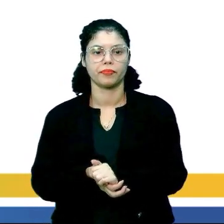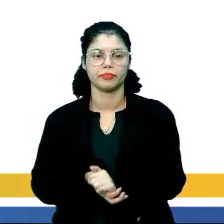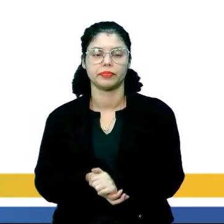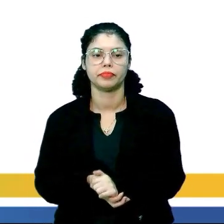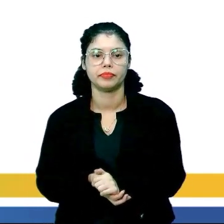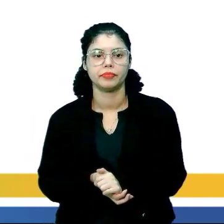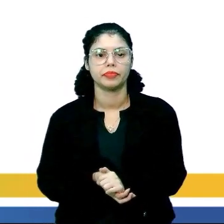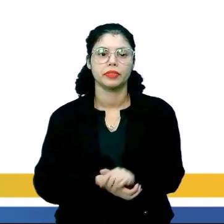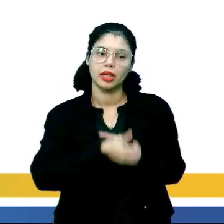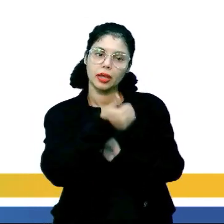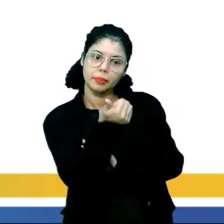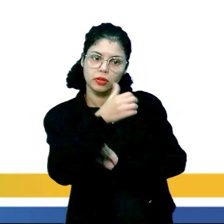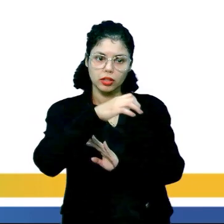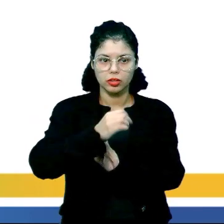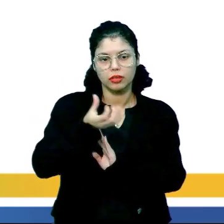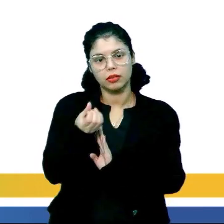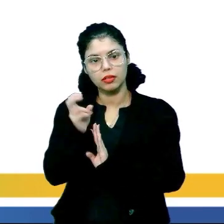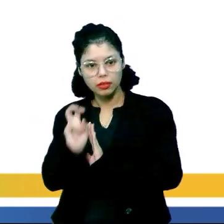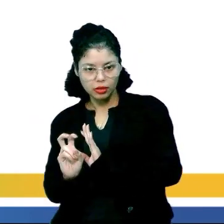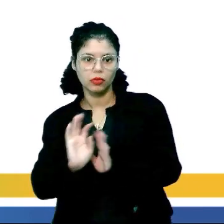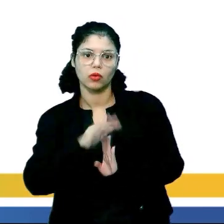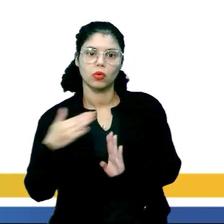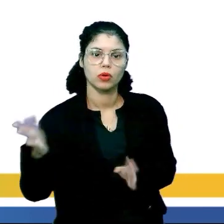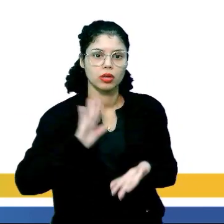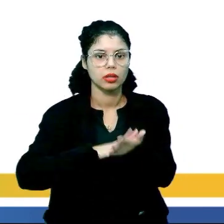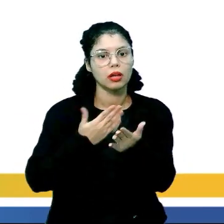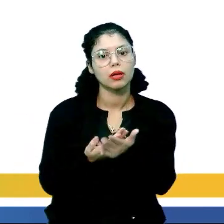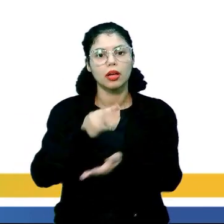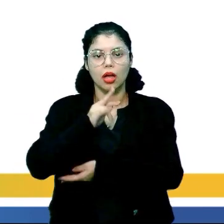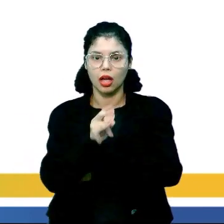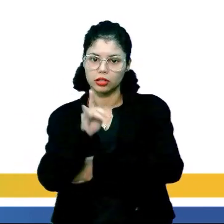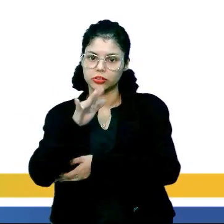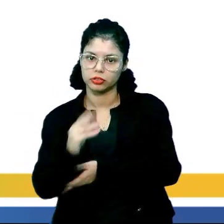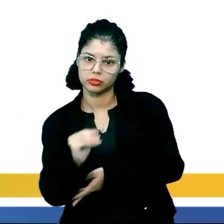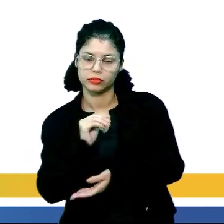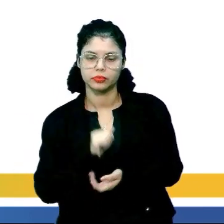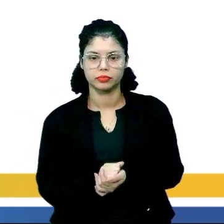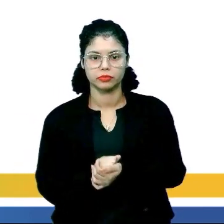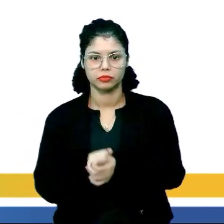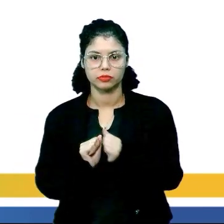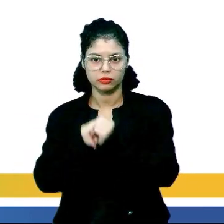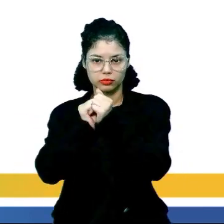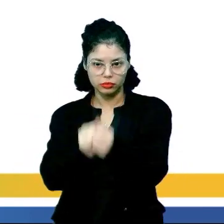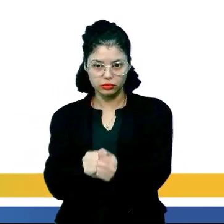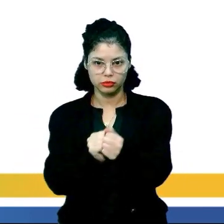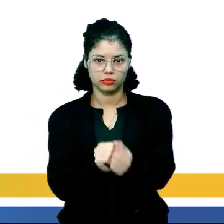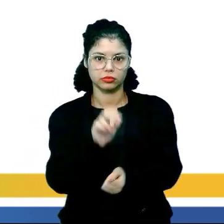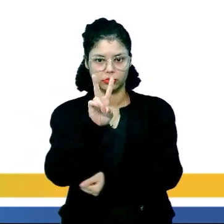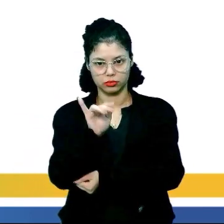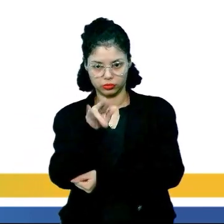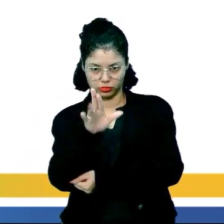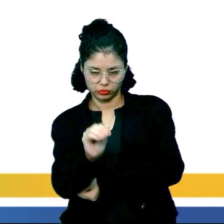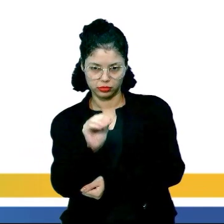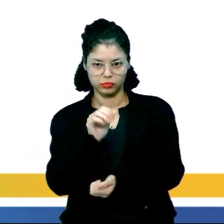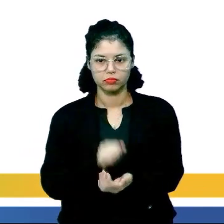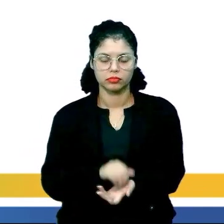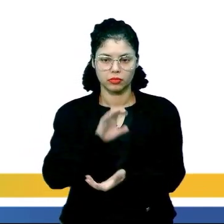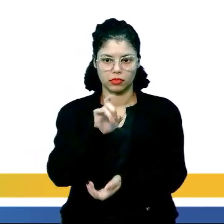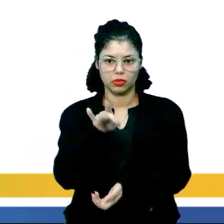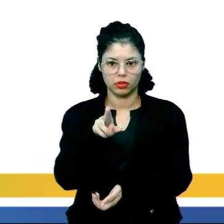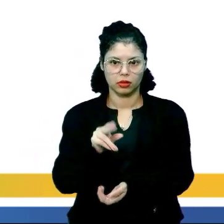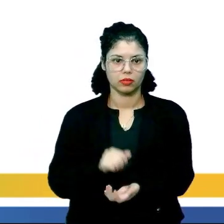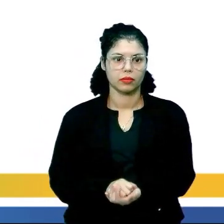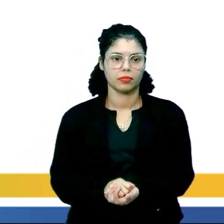de MPB, isso em 1965, quando interpreta Arrastão de Vinícius de Moraes e